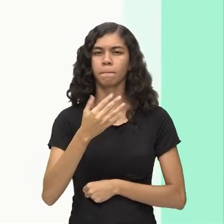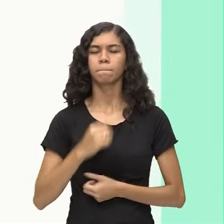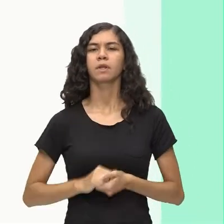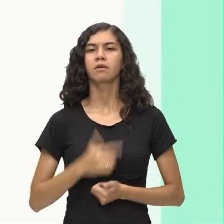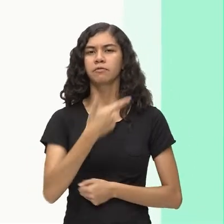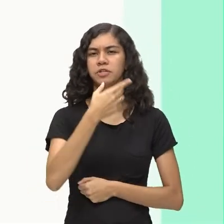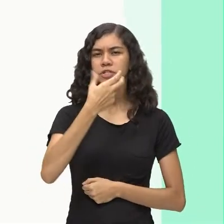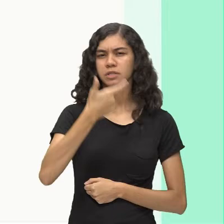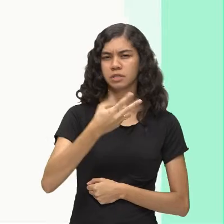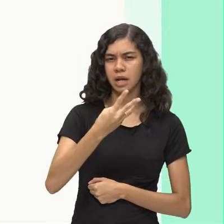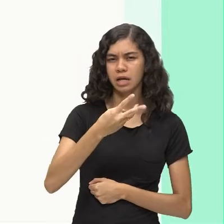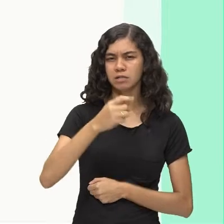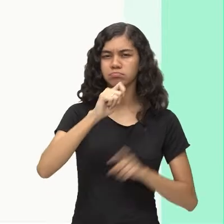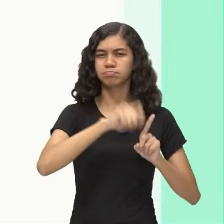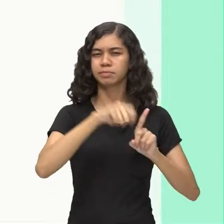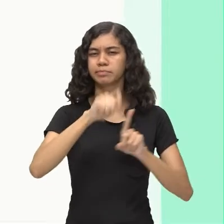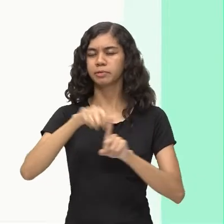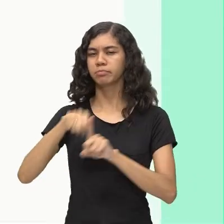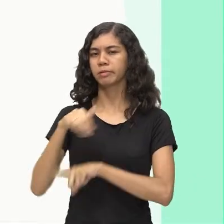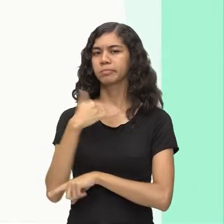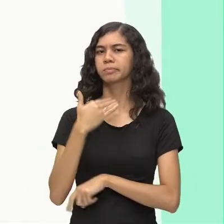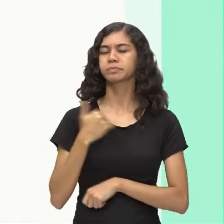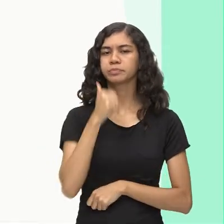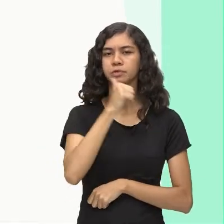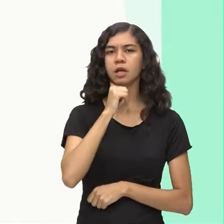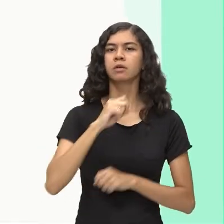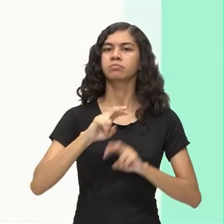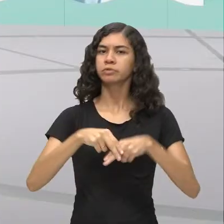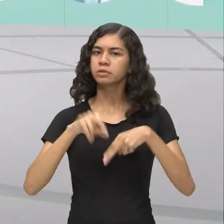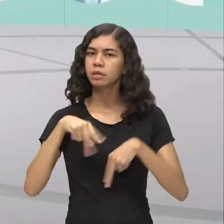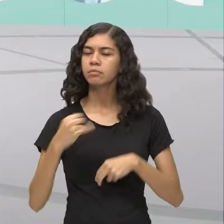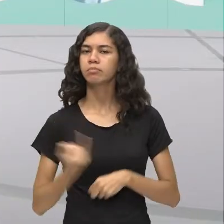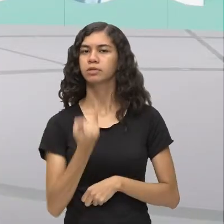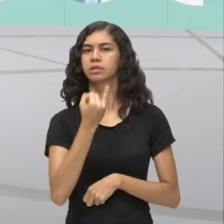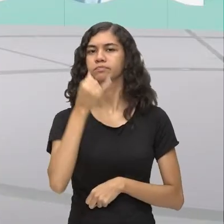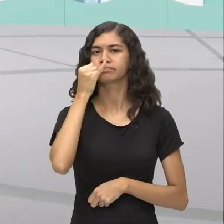mortes ao mês. Por isso é importante a prevenção.